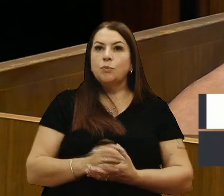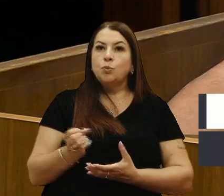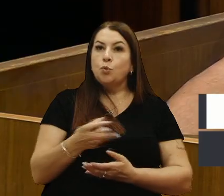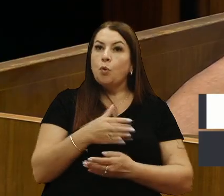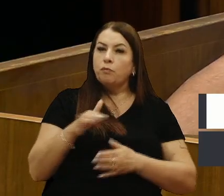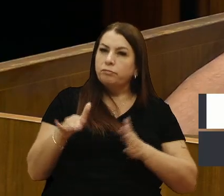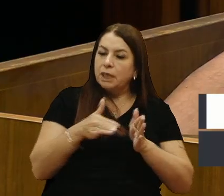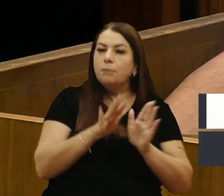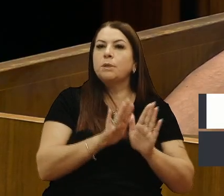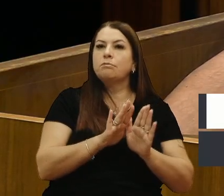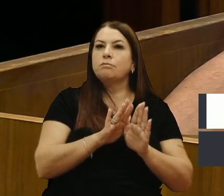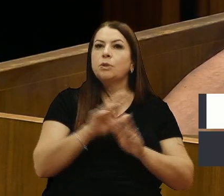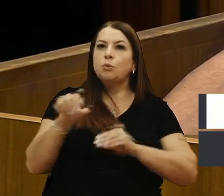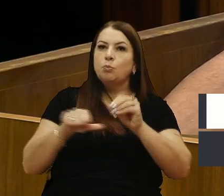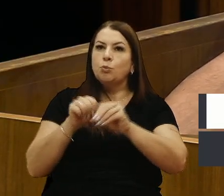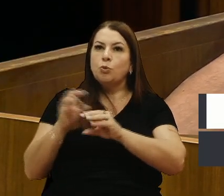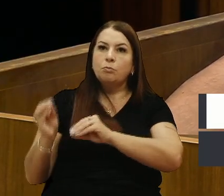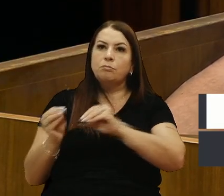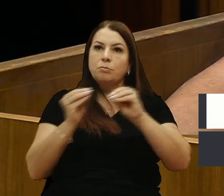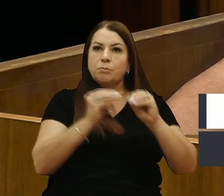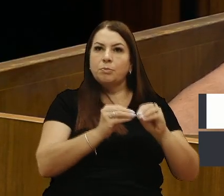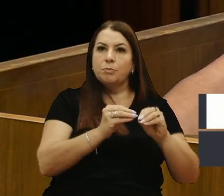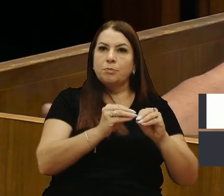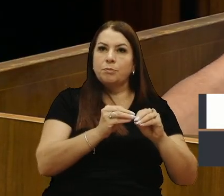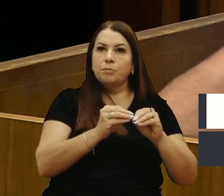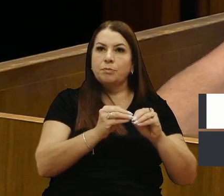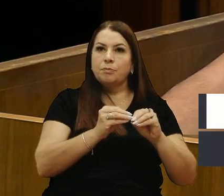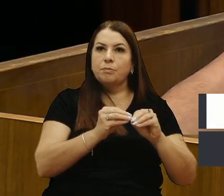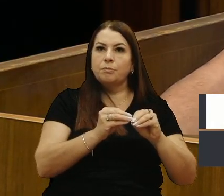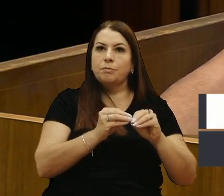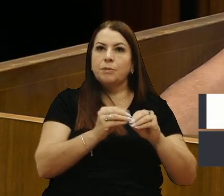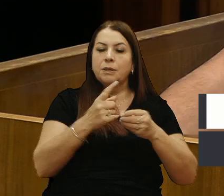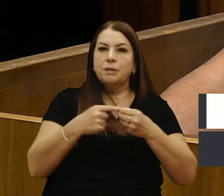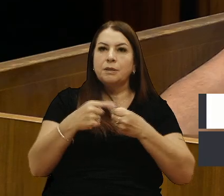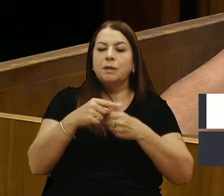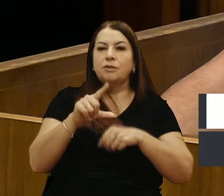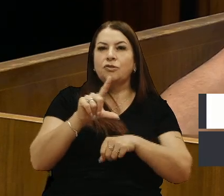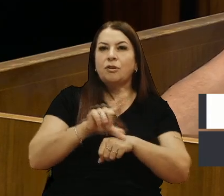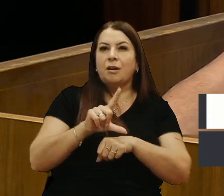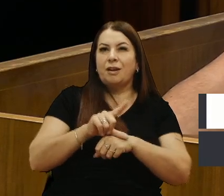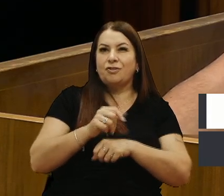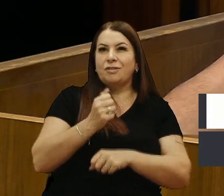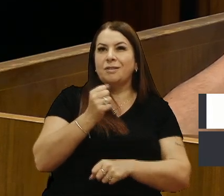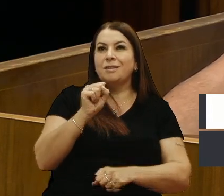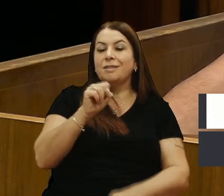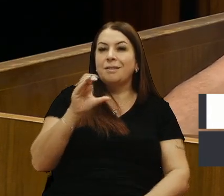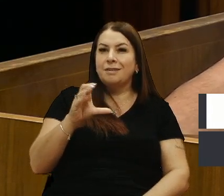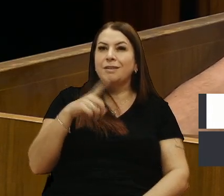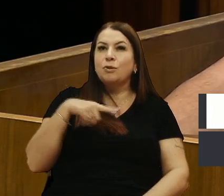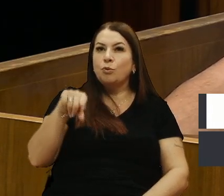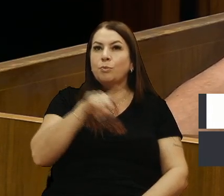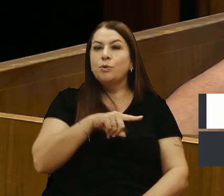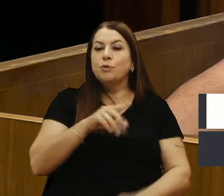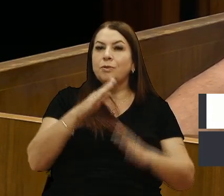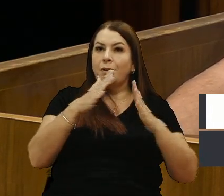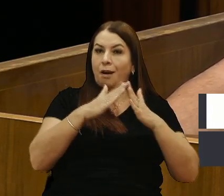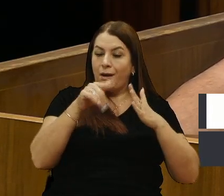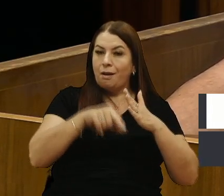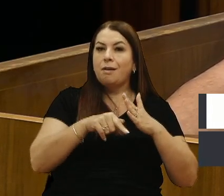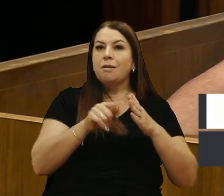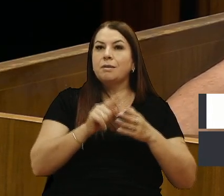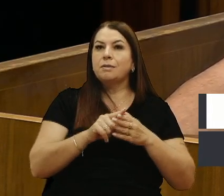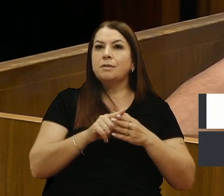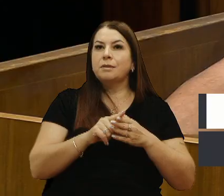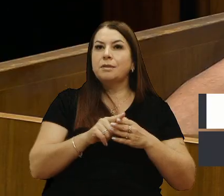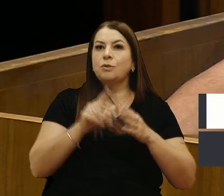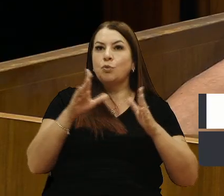rumo. Quando se mudou para Santa Catarina, para a cidade de Lages, Santa Catarina, onde passou a residir em um